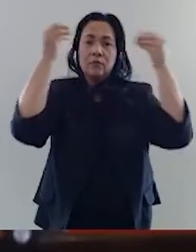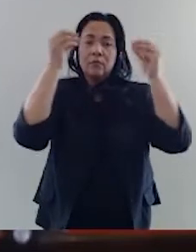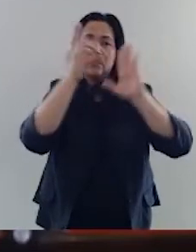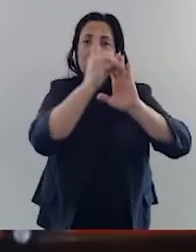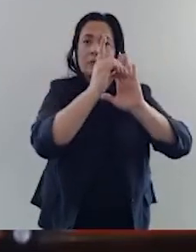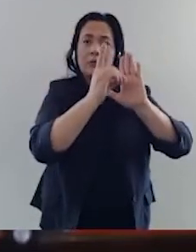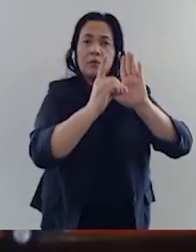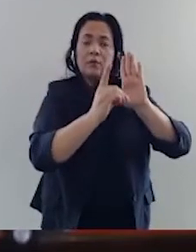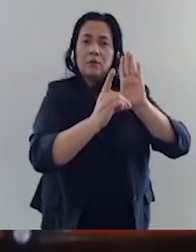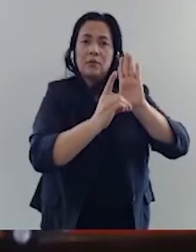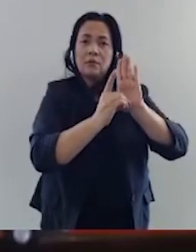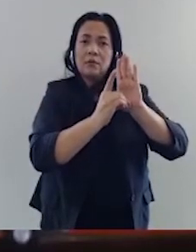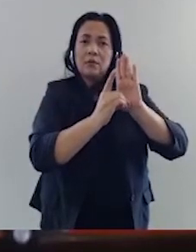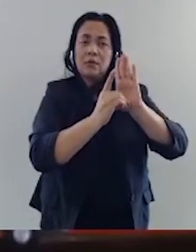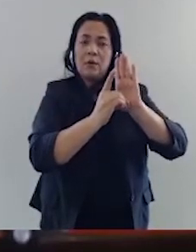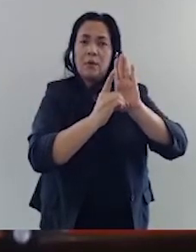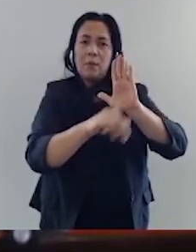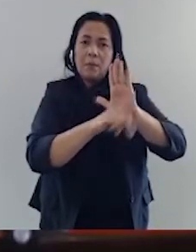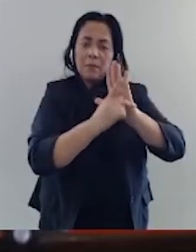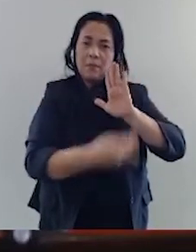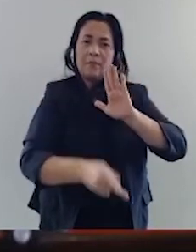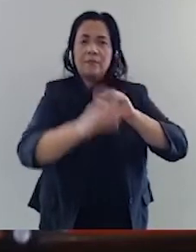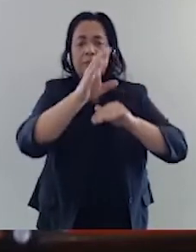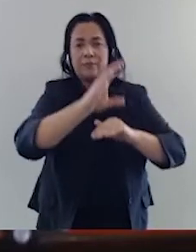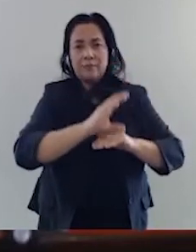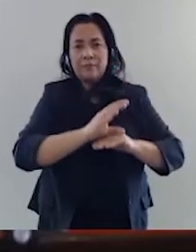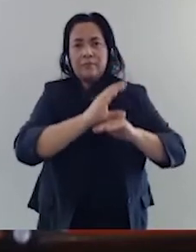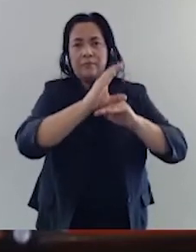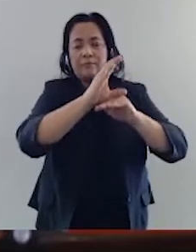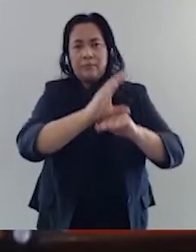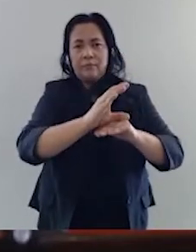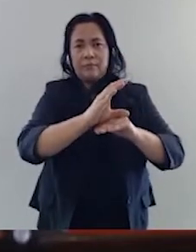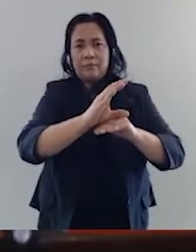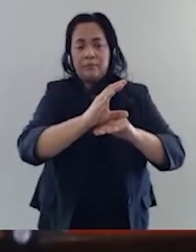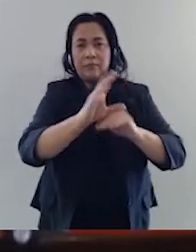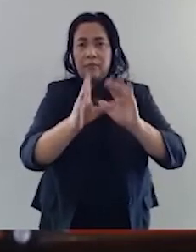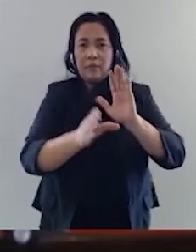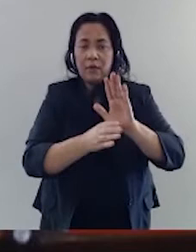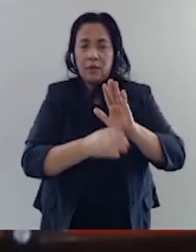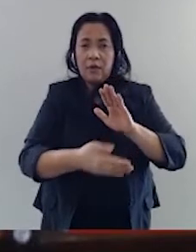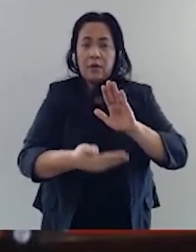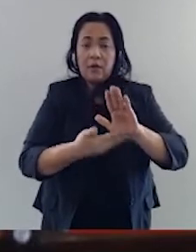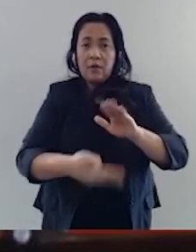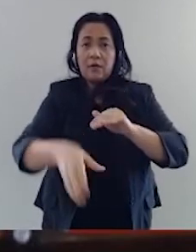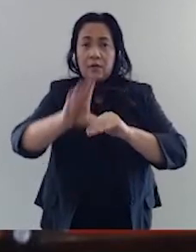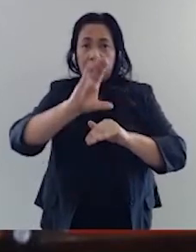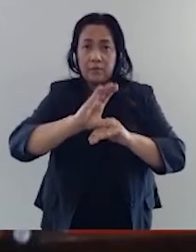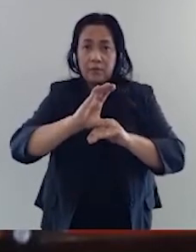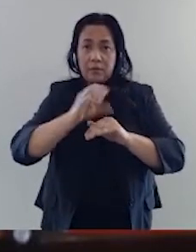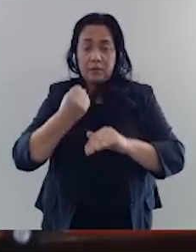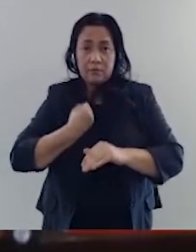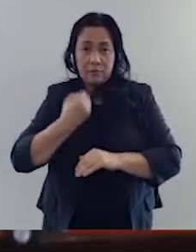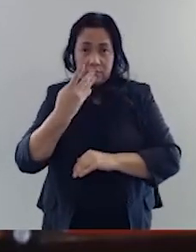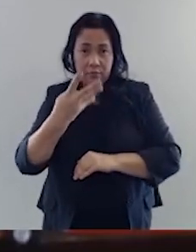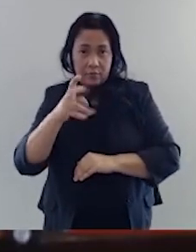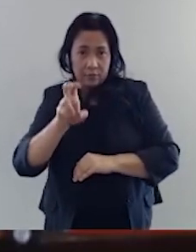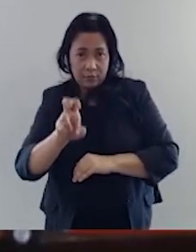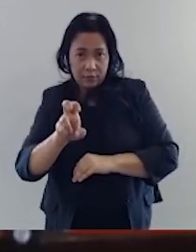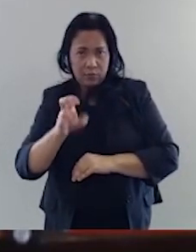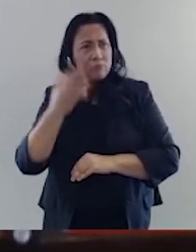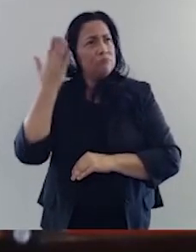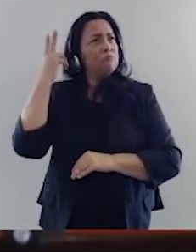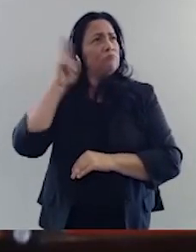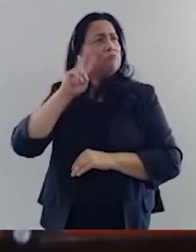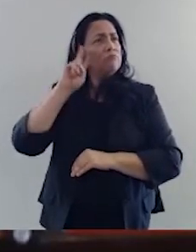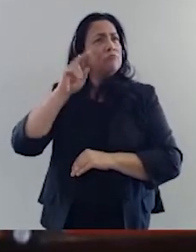de constitucionalidade. E mais ainda, a emenda 45, mais adiante, em 2004,